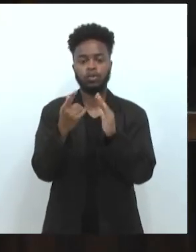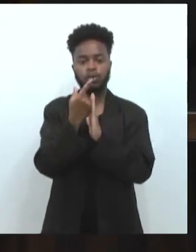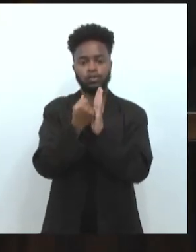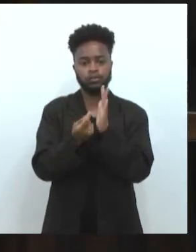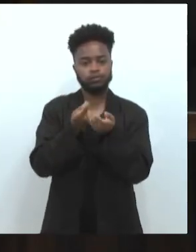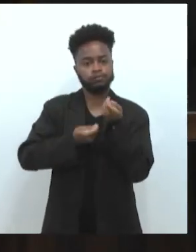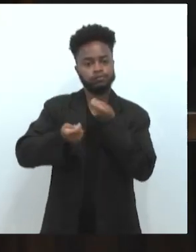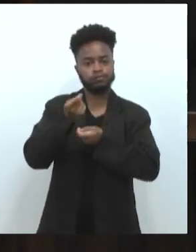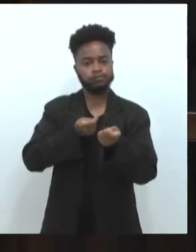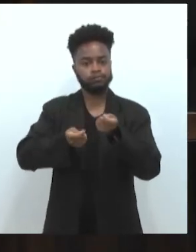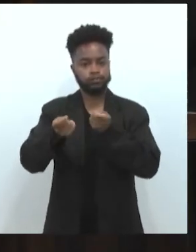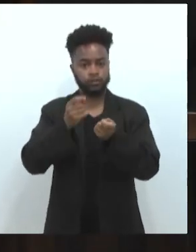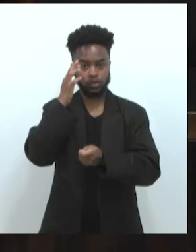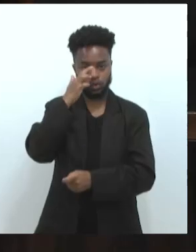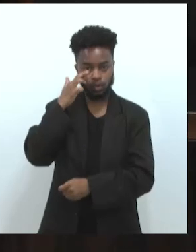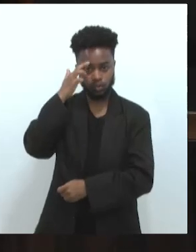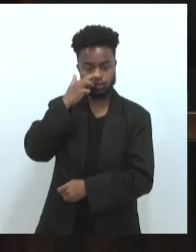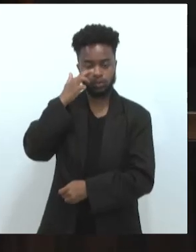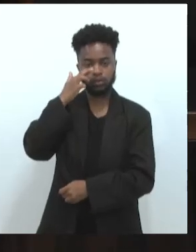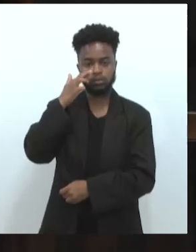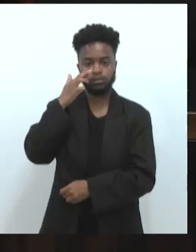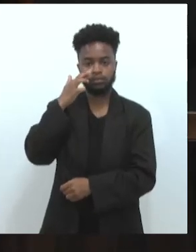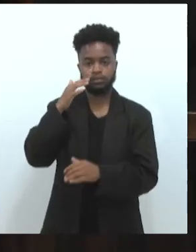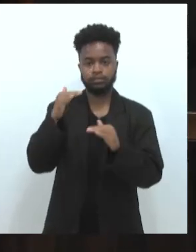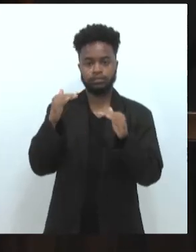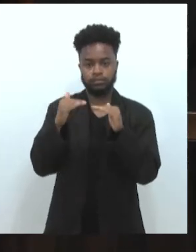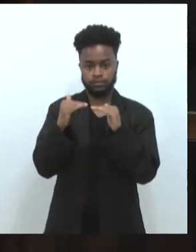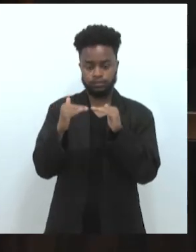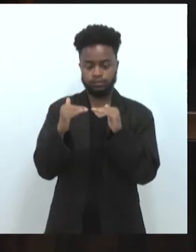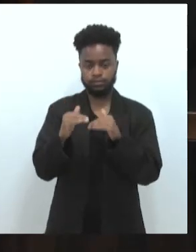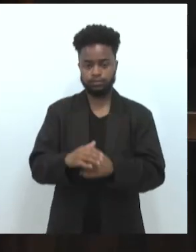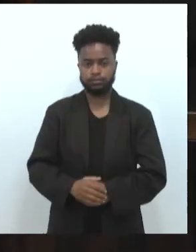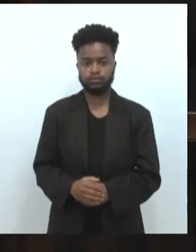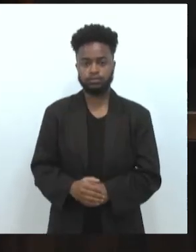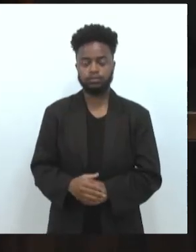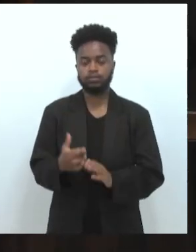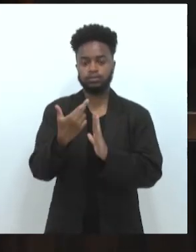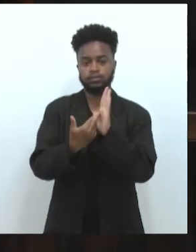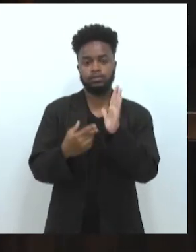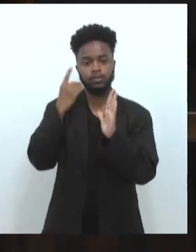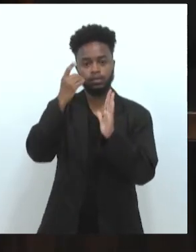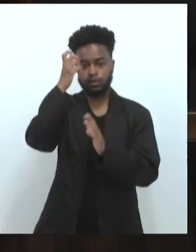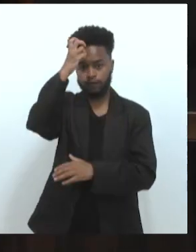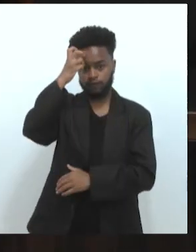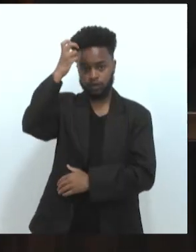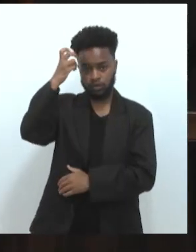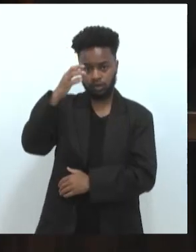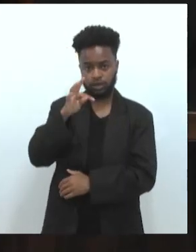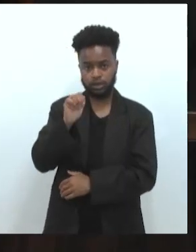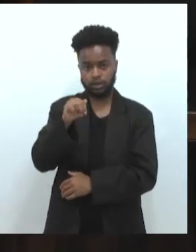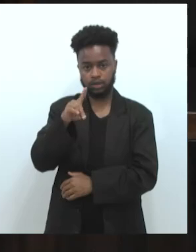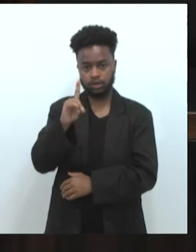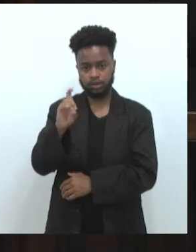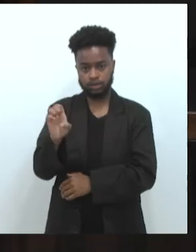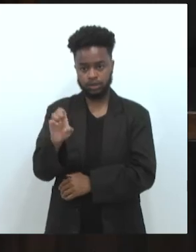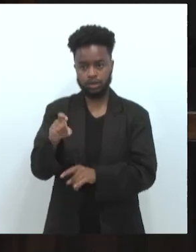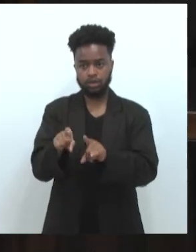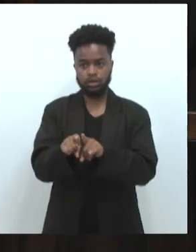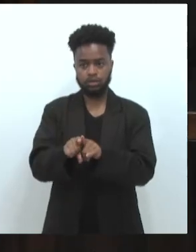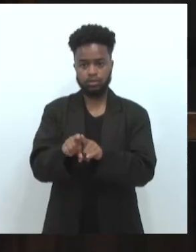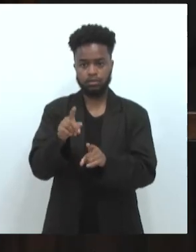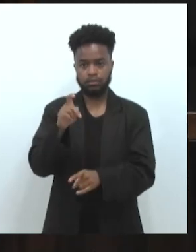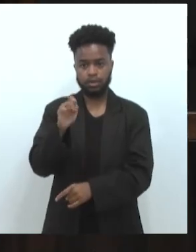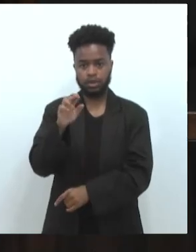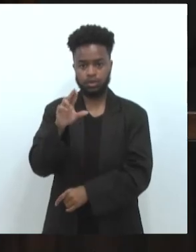orçamentos, finanças, fiscalização financeira e controle favorável. Relator, deputada Verônica Lima, Tande Vieira, doutor